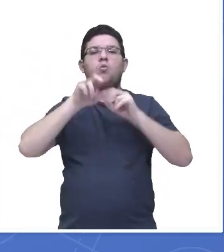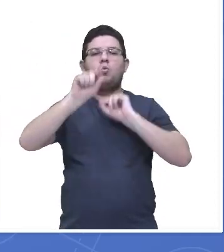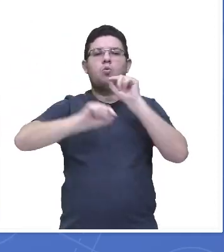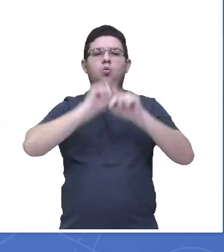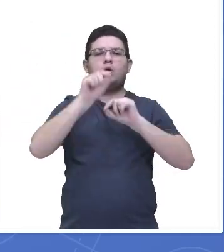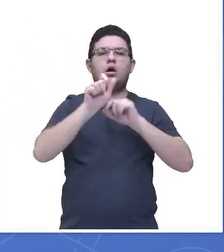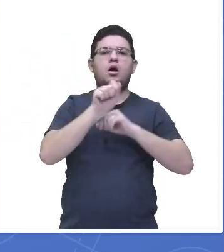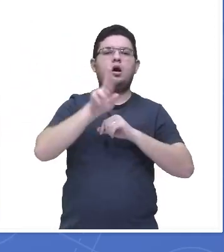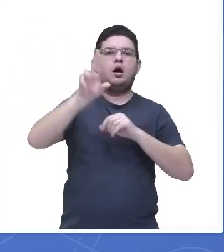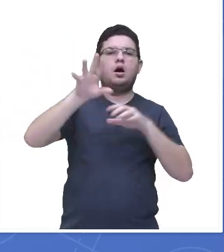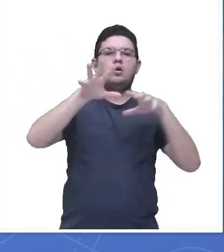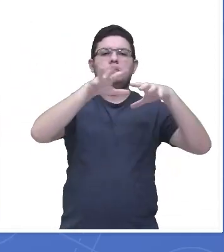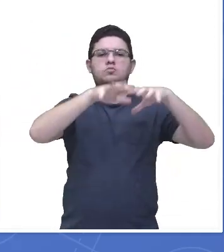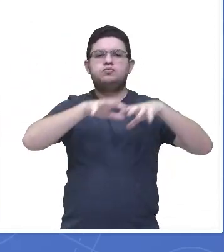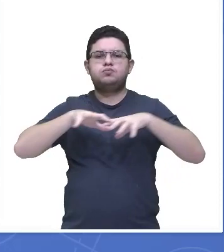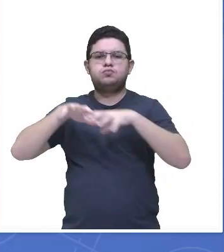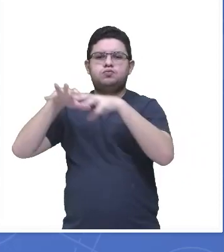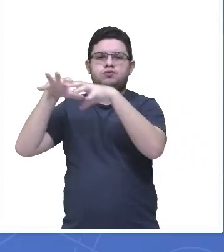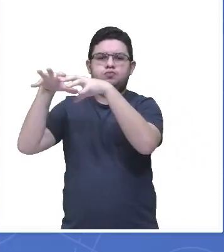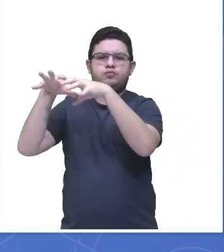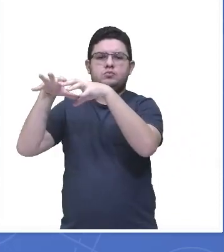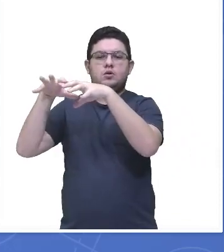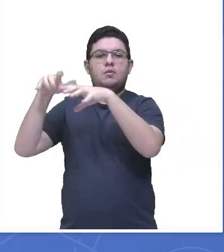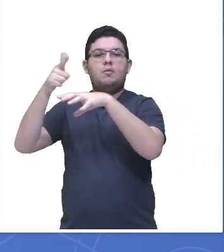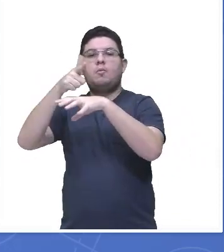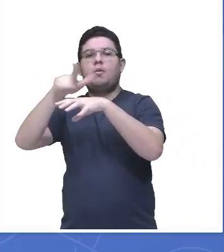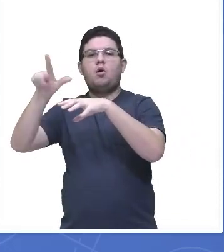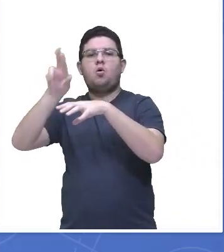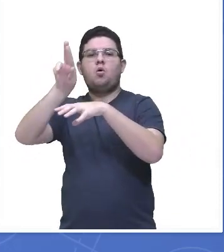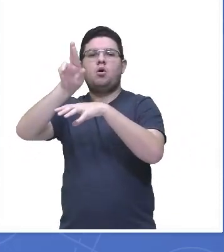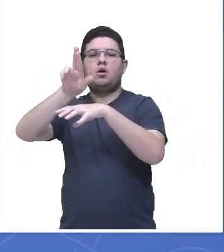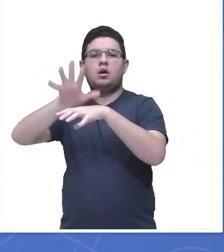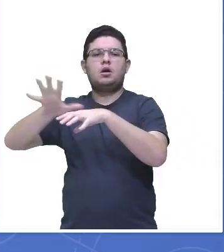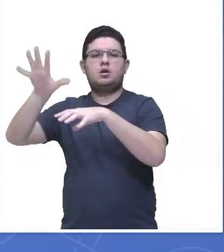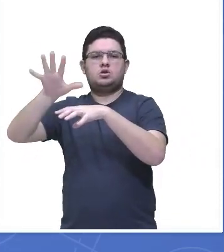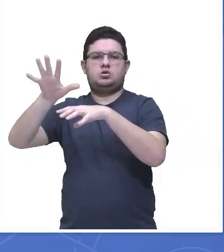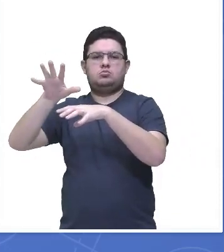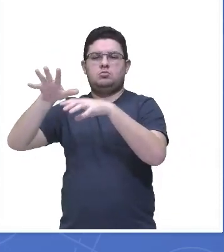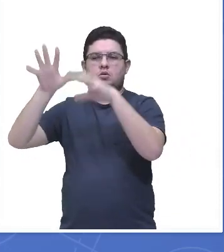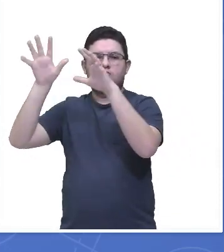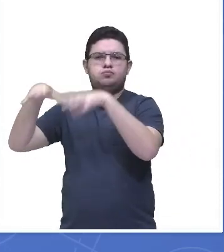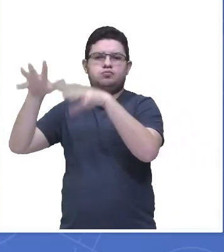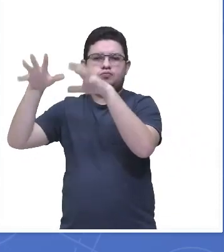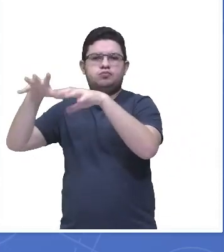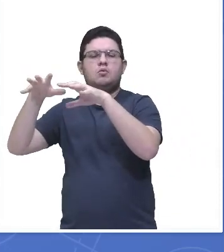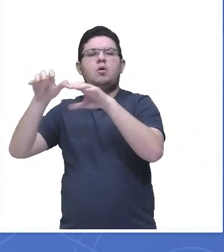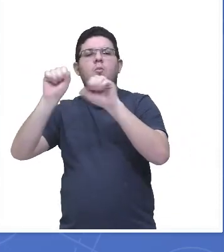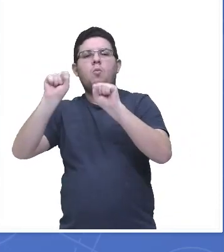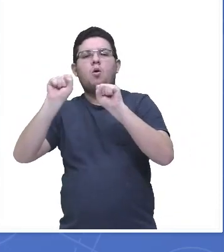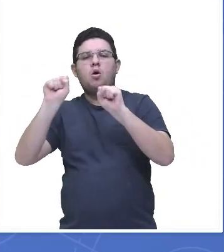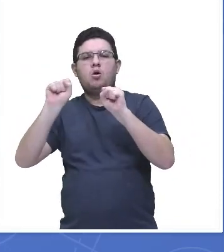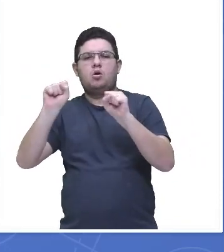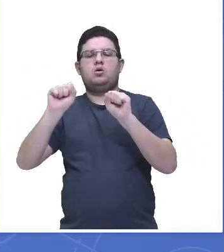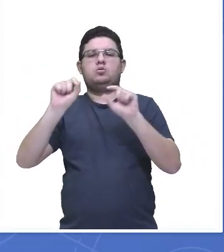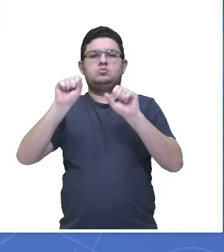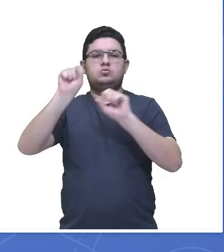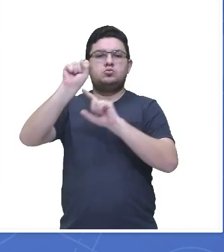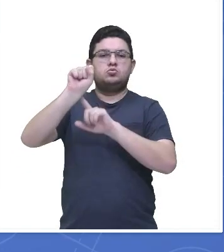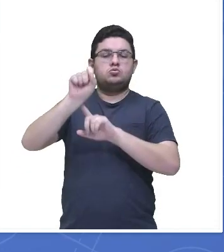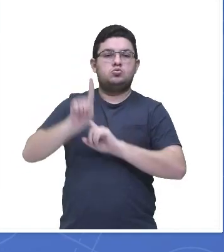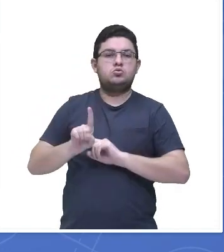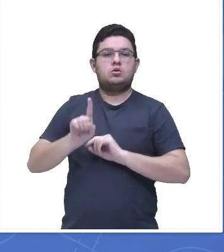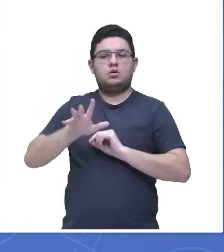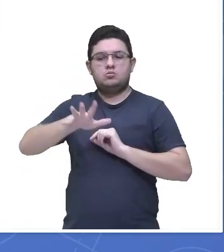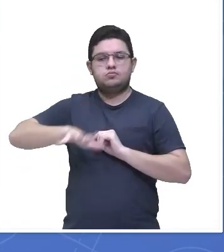daqui da região e vão embora para outras regiões aí do Brasil, levando nuvens lá para o sudeste, levando chuvas para lá, para